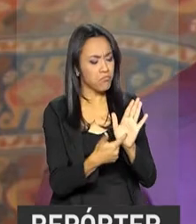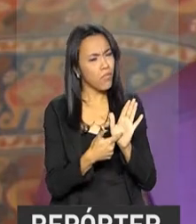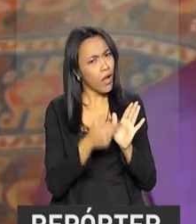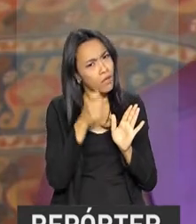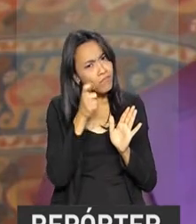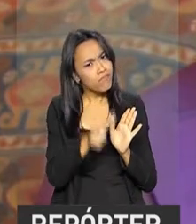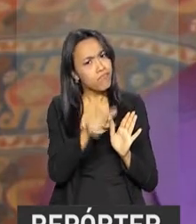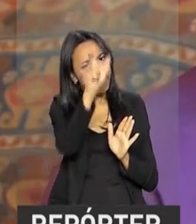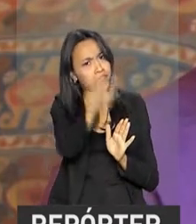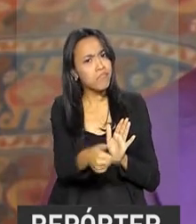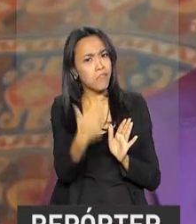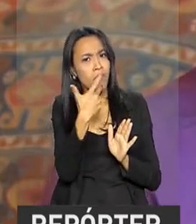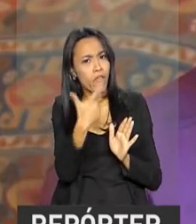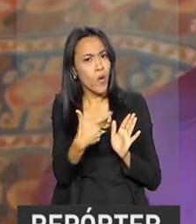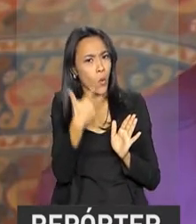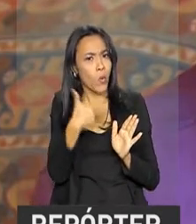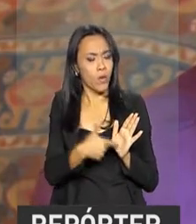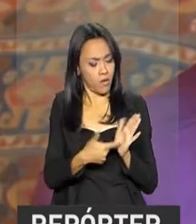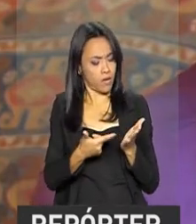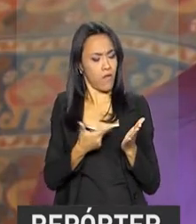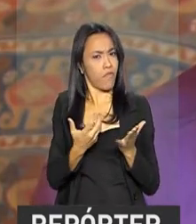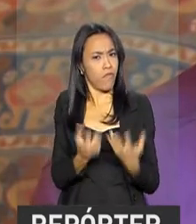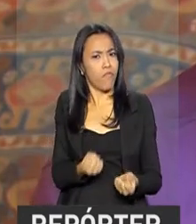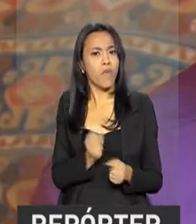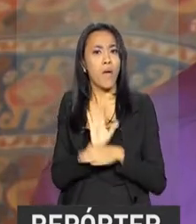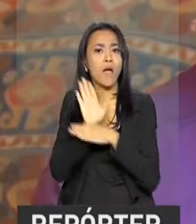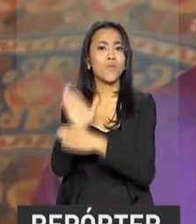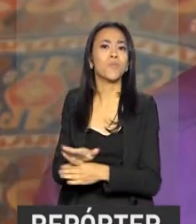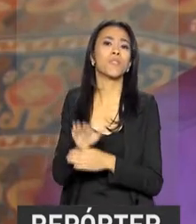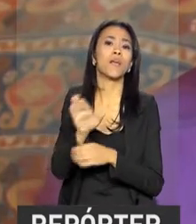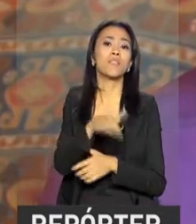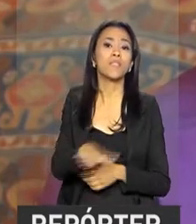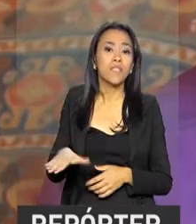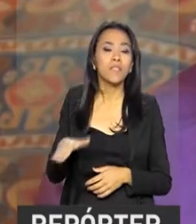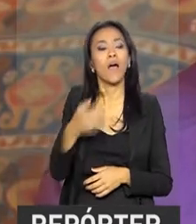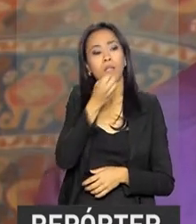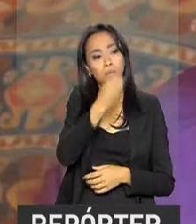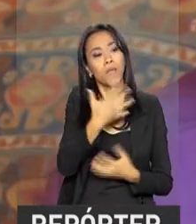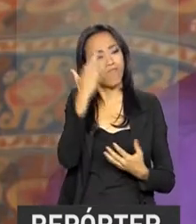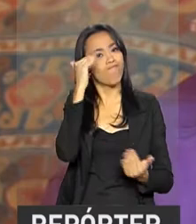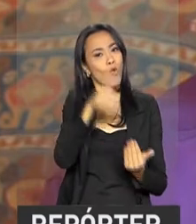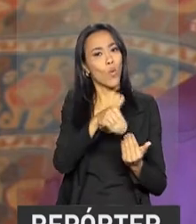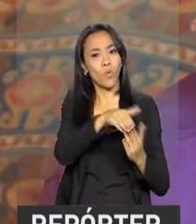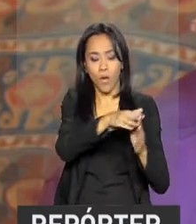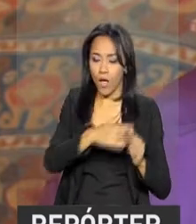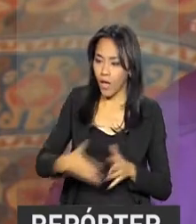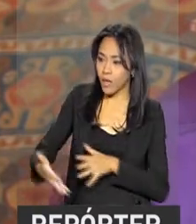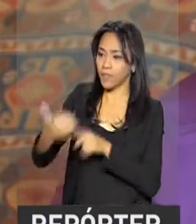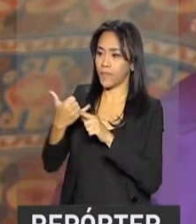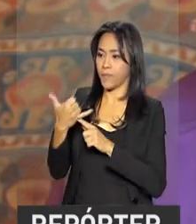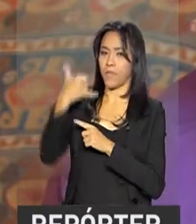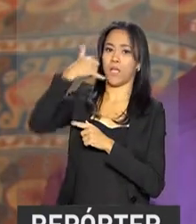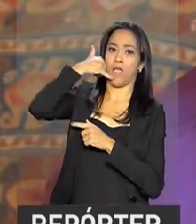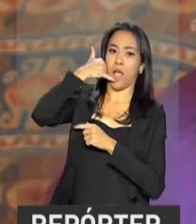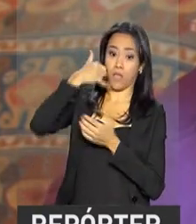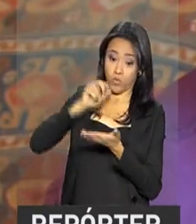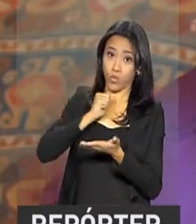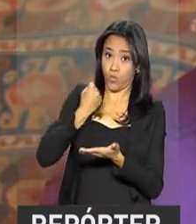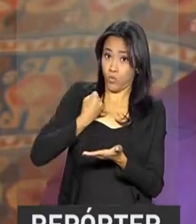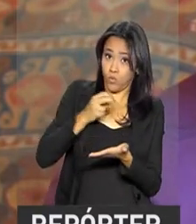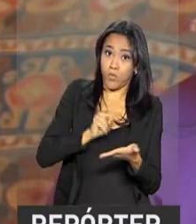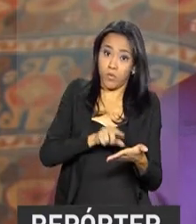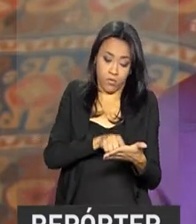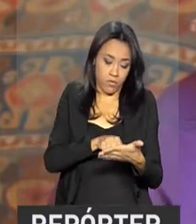interessante, que era uma forma da gente ajudar as crianças, e aí entramos em contato, ligamos para o telefone que estava escrito, que